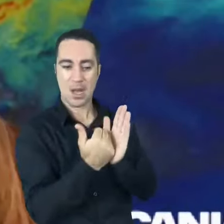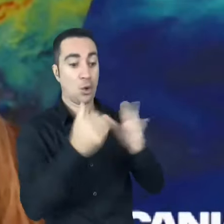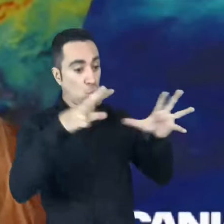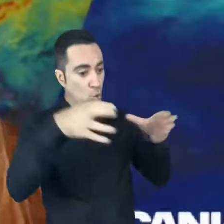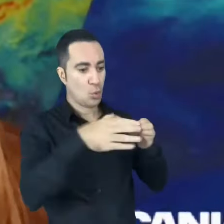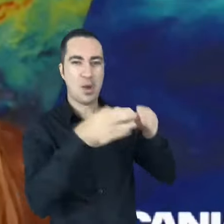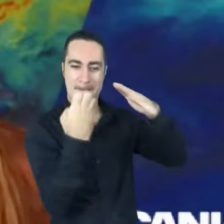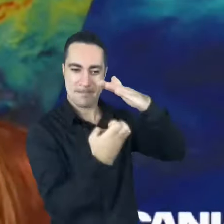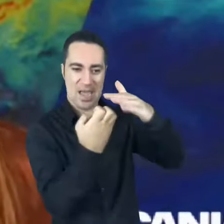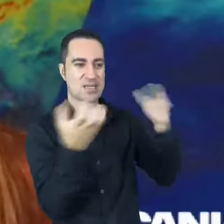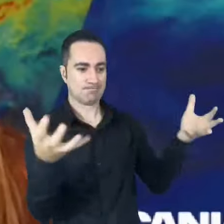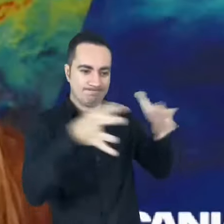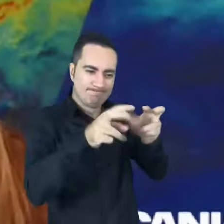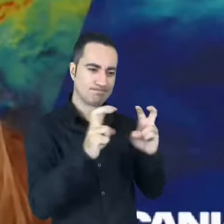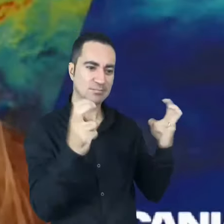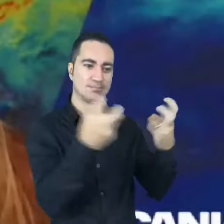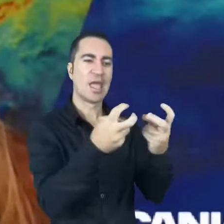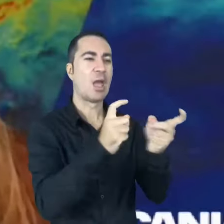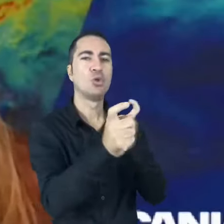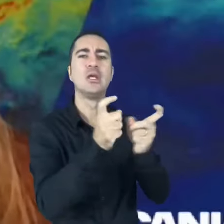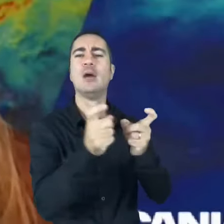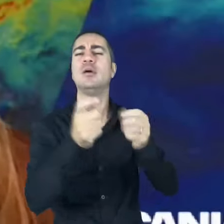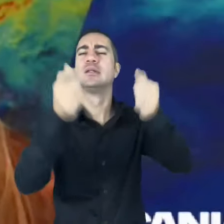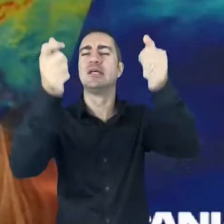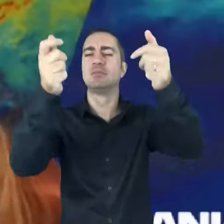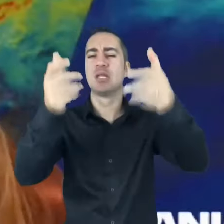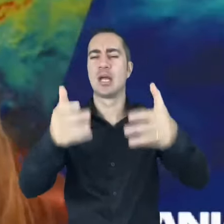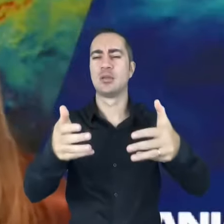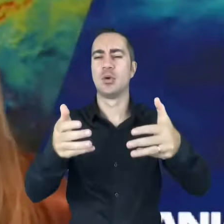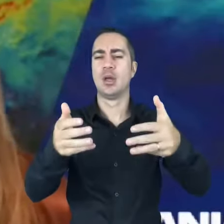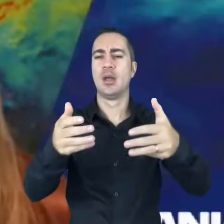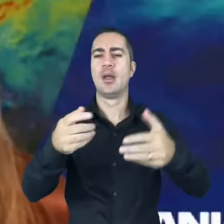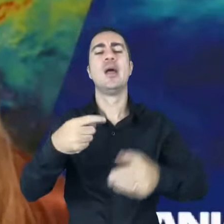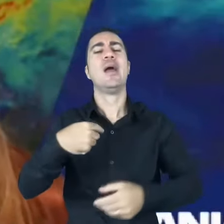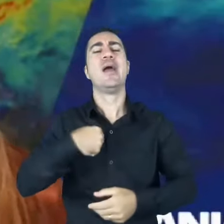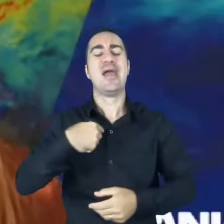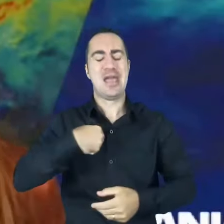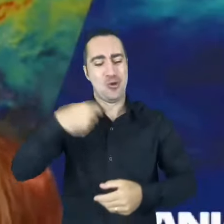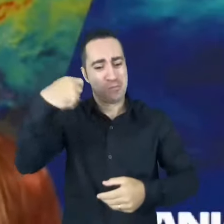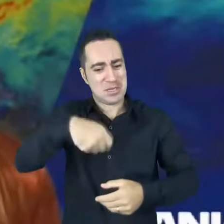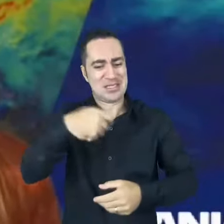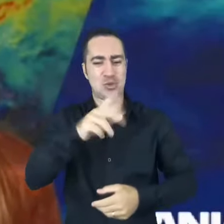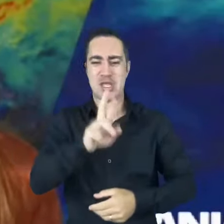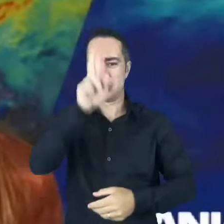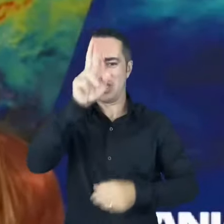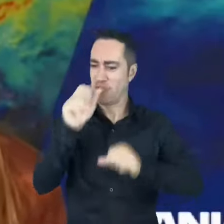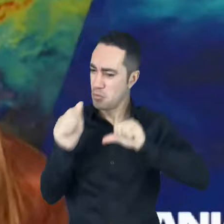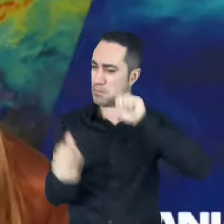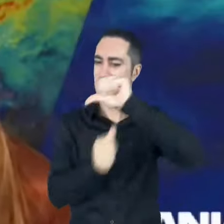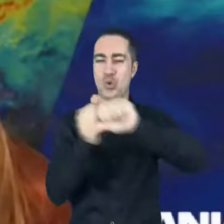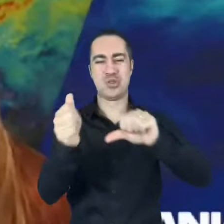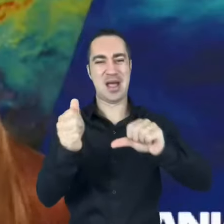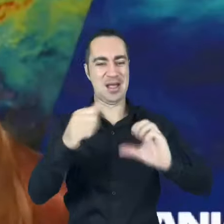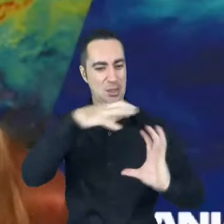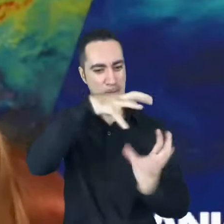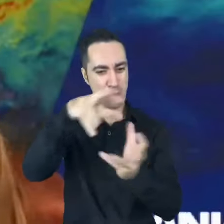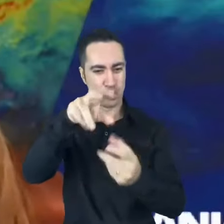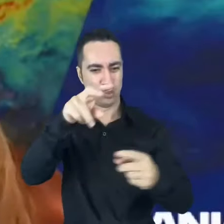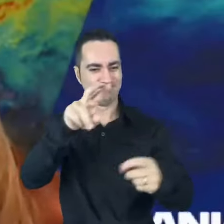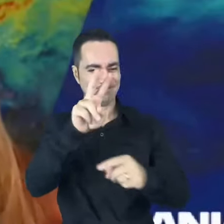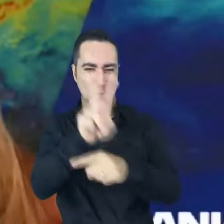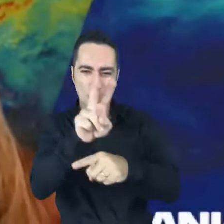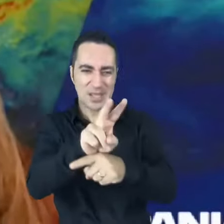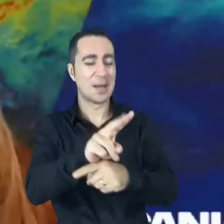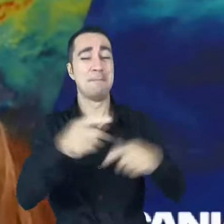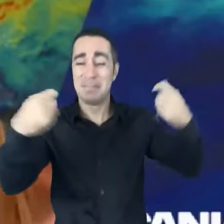têm que pensar: eu estou no conselho e eu tenho que mudar a questão da sustentabilidade no conselho, nessa companhia. Então, como